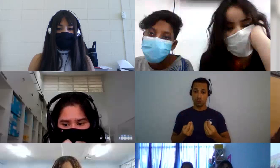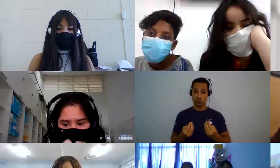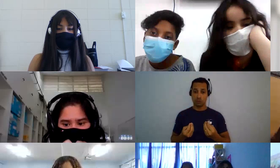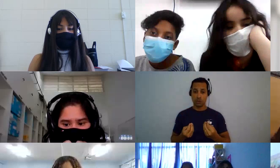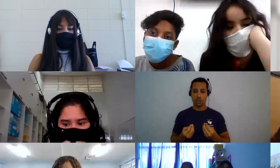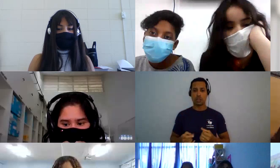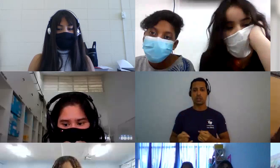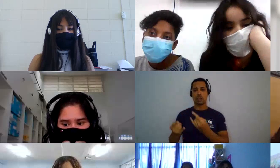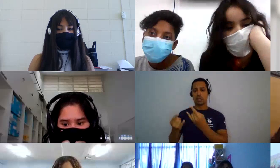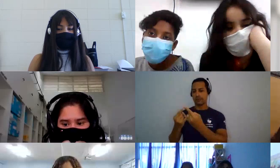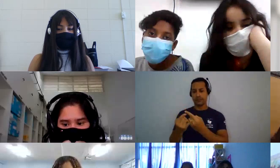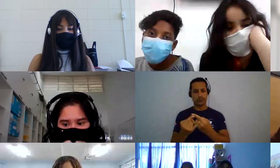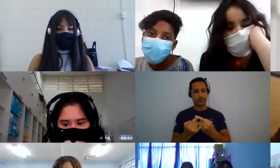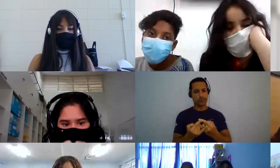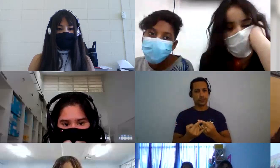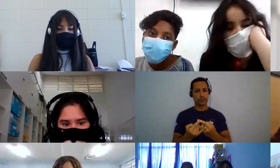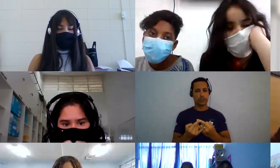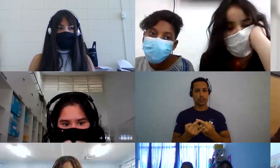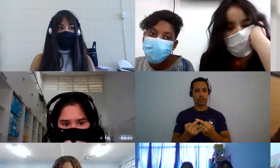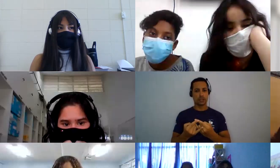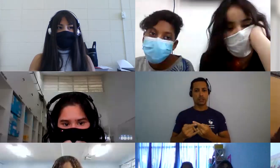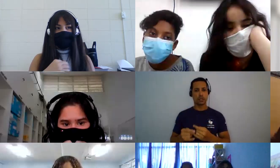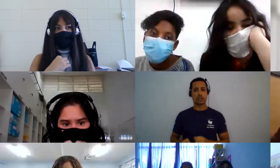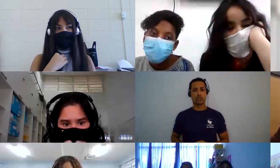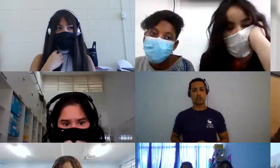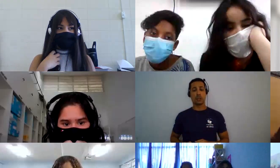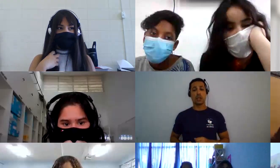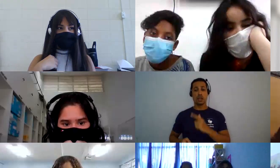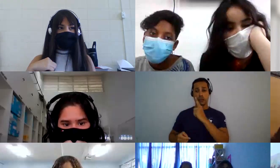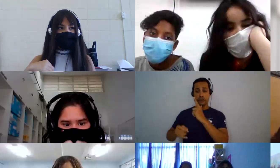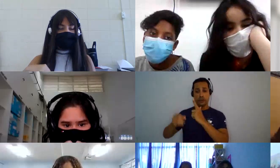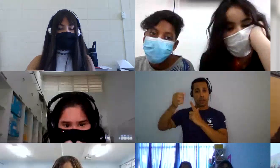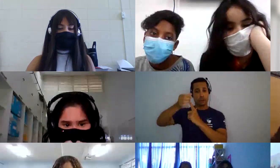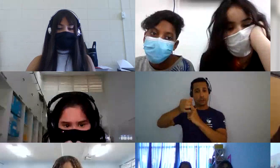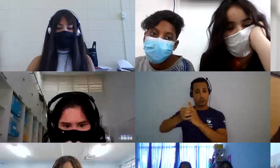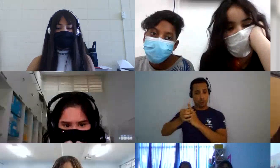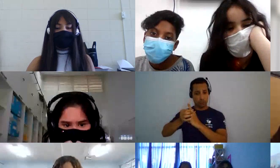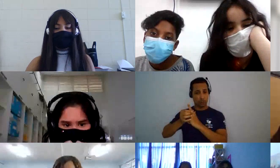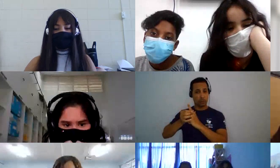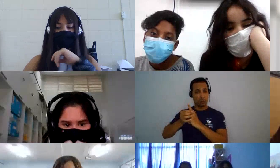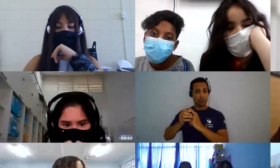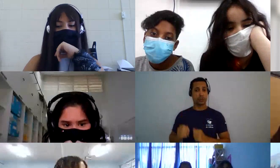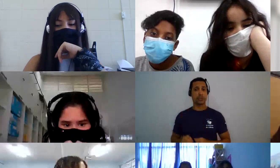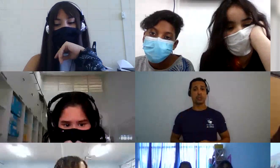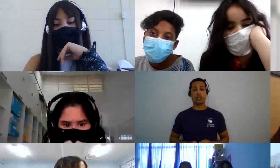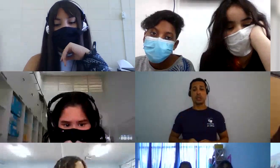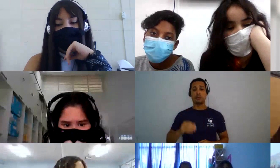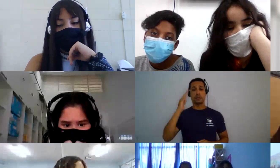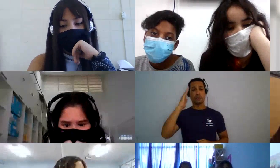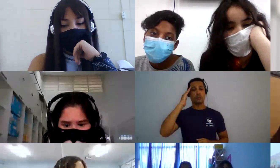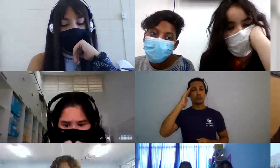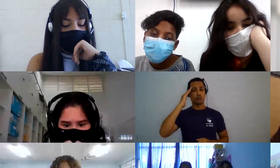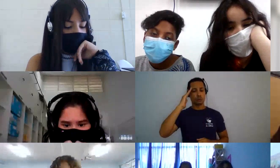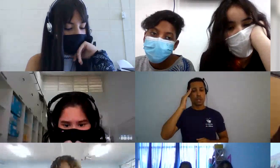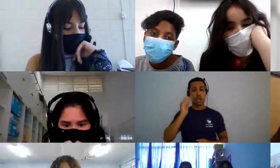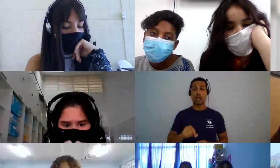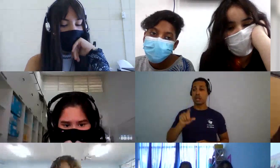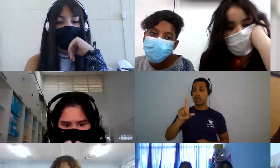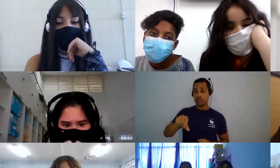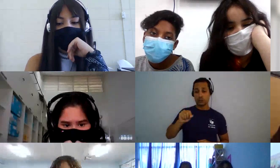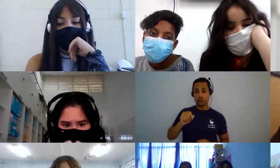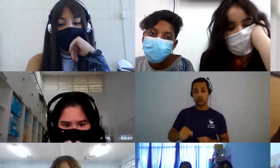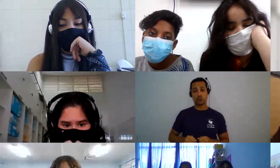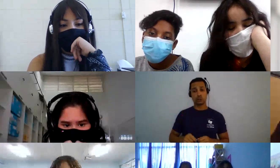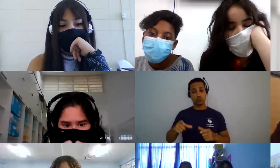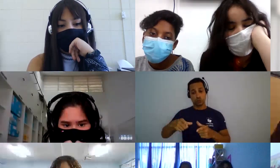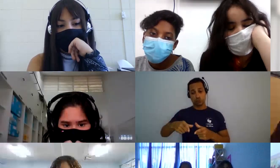uma camisinha, já vai pondo uma camisinha um dia para você saber o que é a sensação de colocar uma camisinha. Já escolhe o tamanho